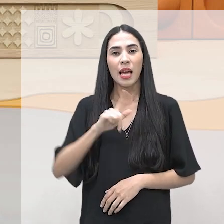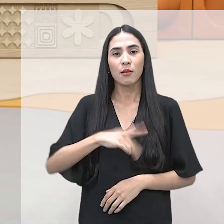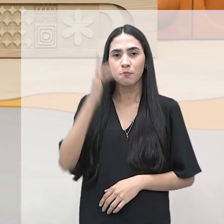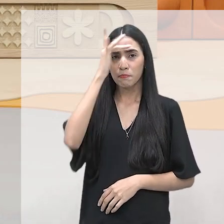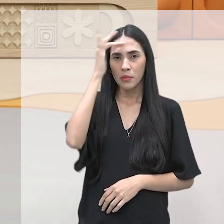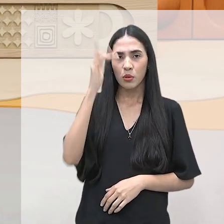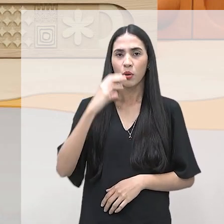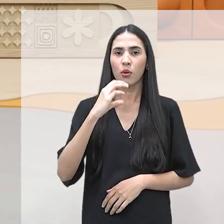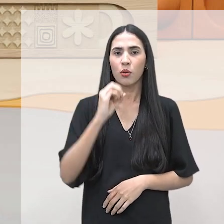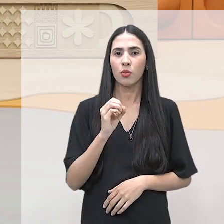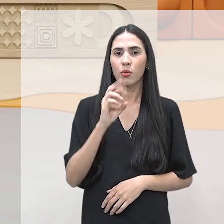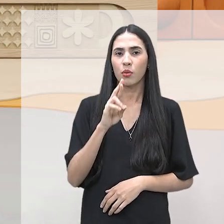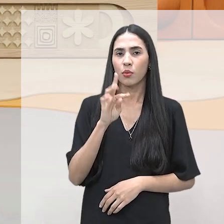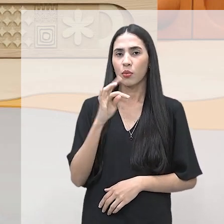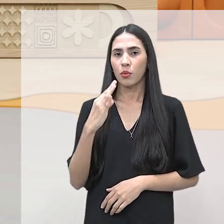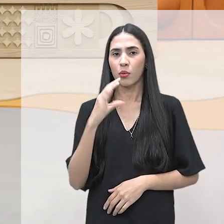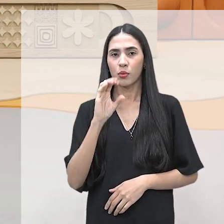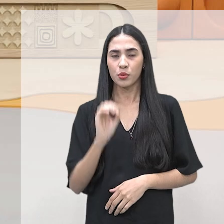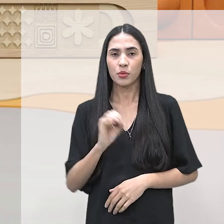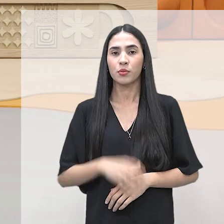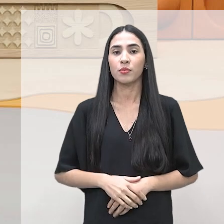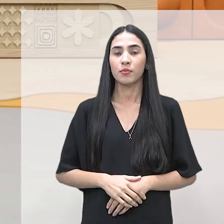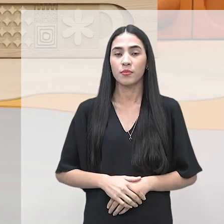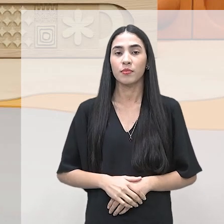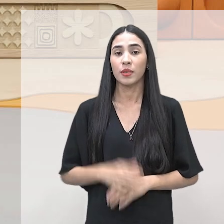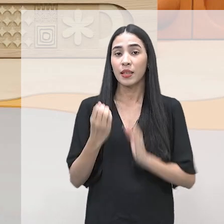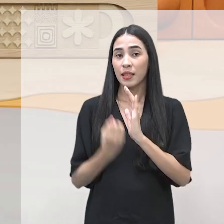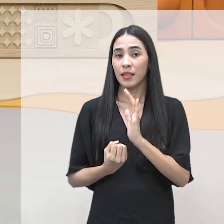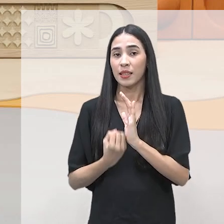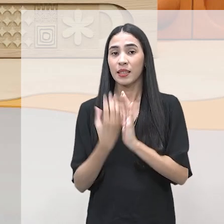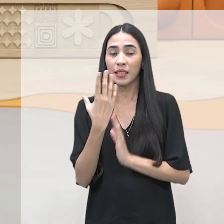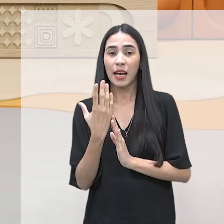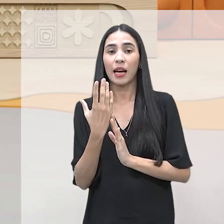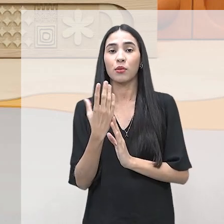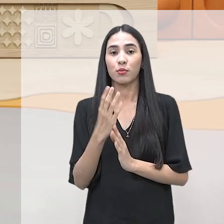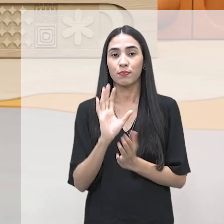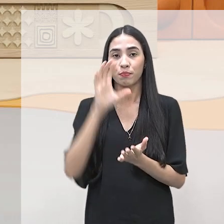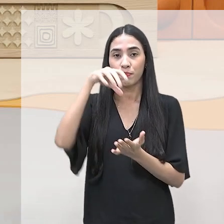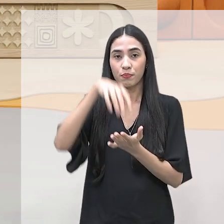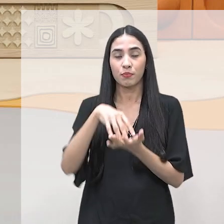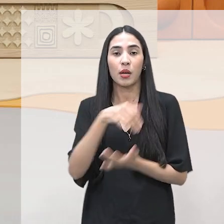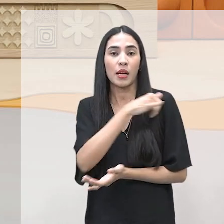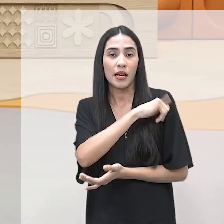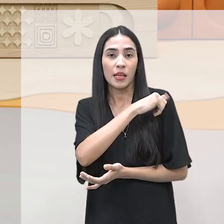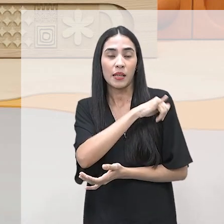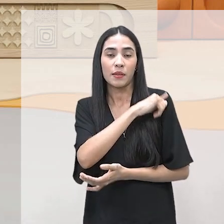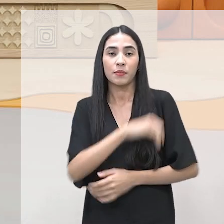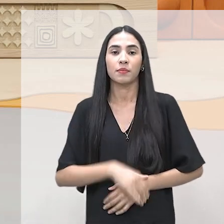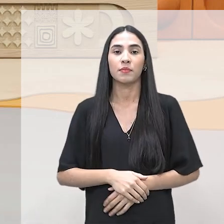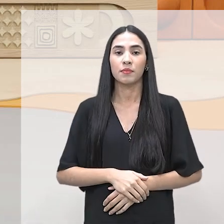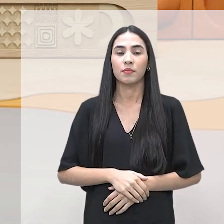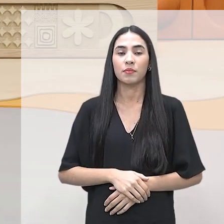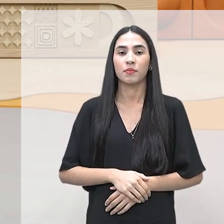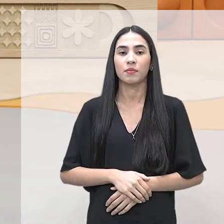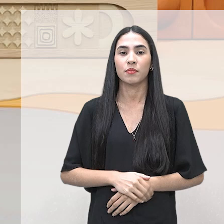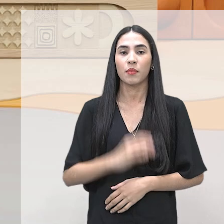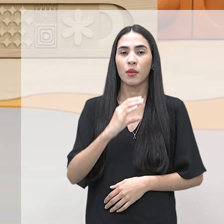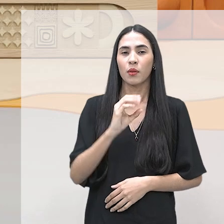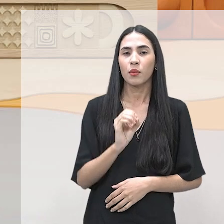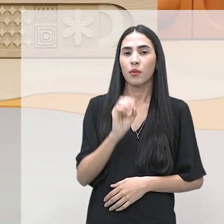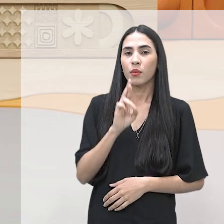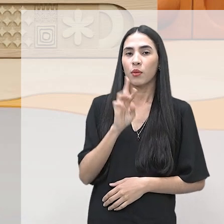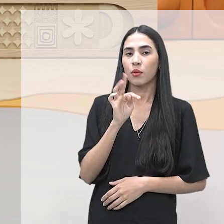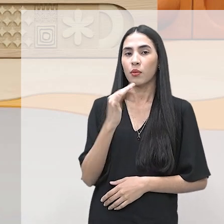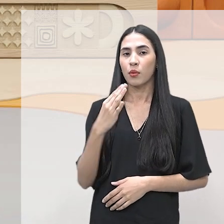que foi erguido ali no centro do Rio de Janeiro, conhecido como Cortiço Cabeça de Porco,